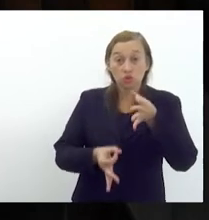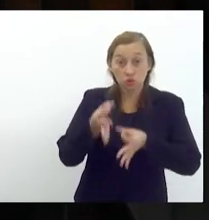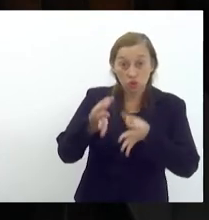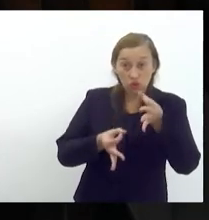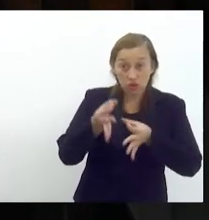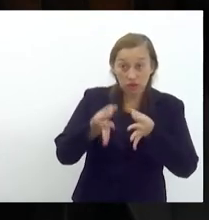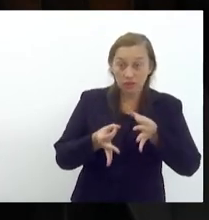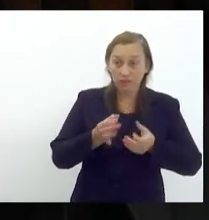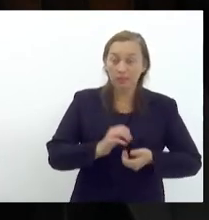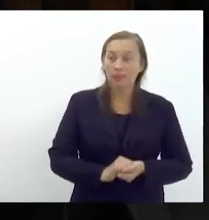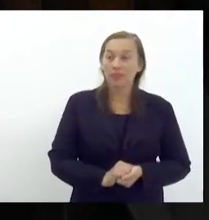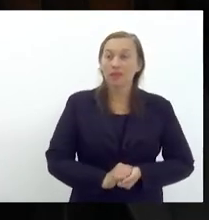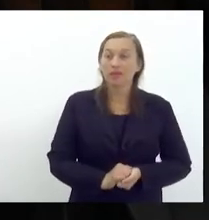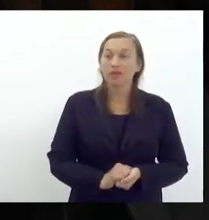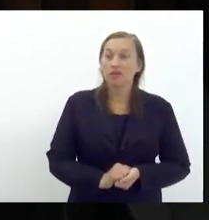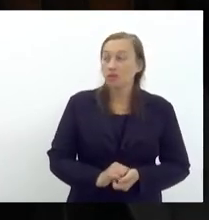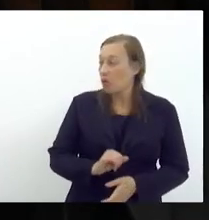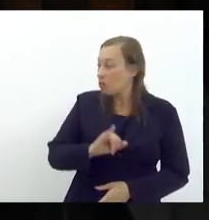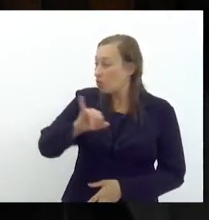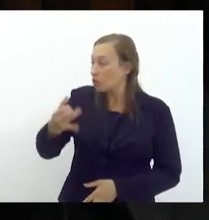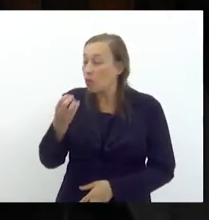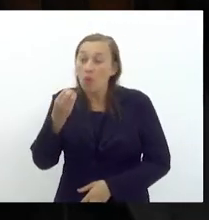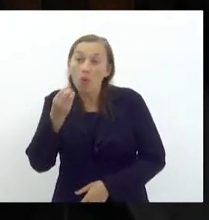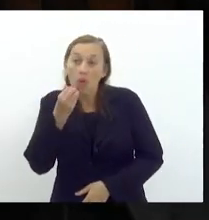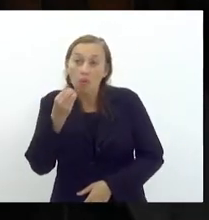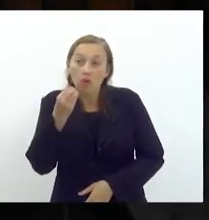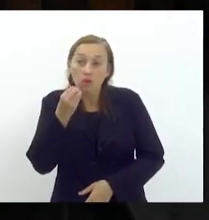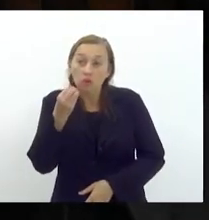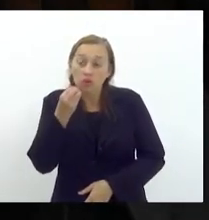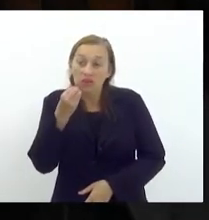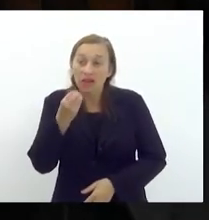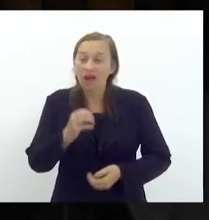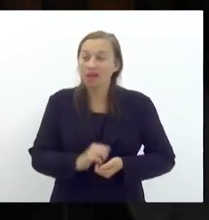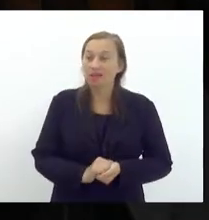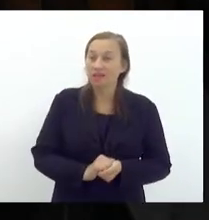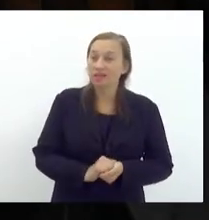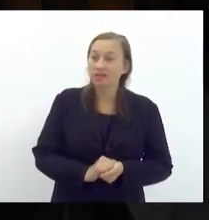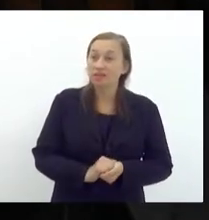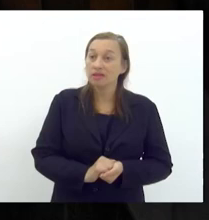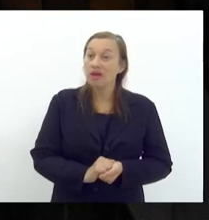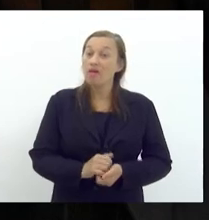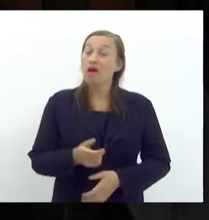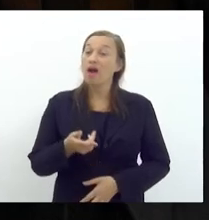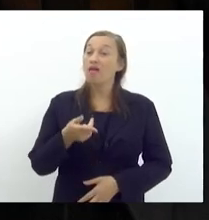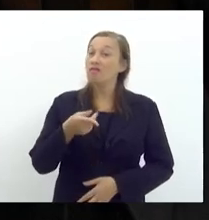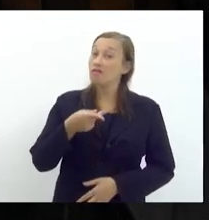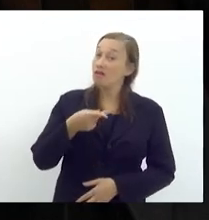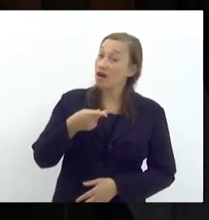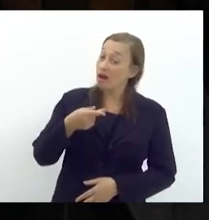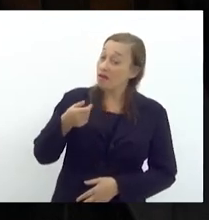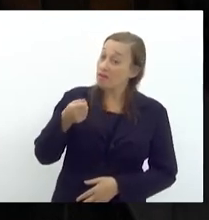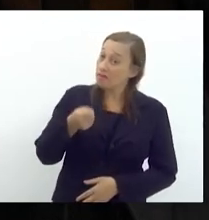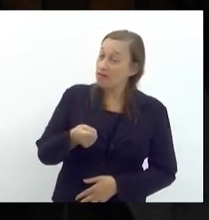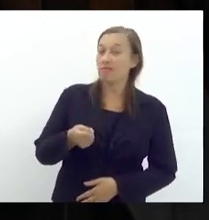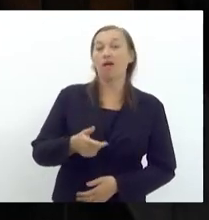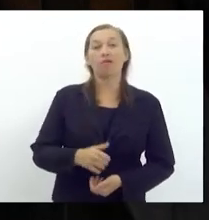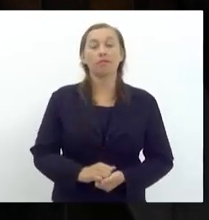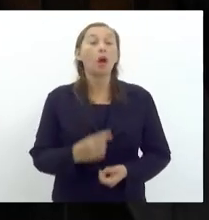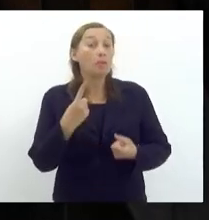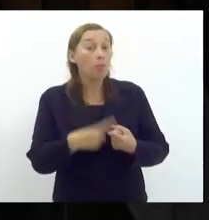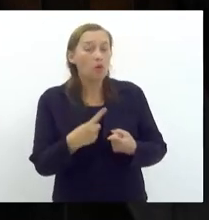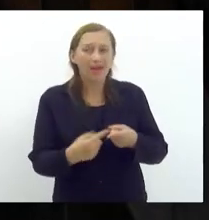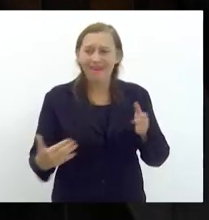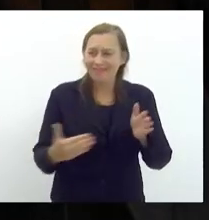e eu tô aproveitando a oportunidade para reafirmá-la porque